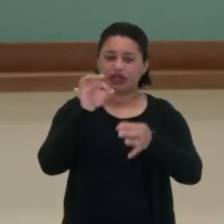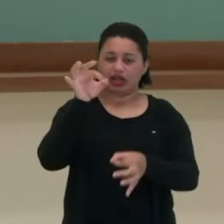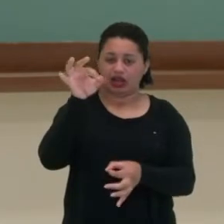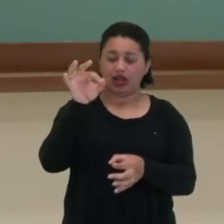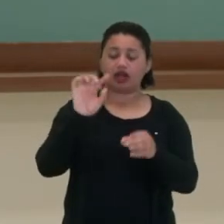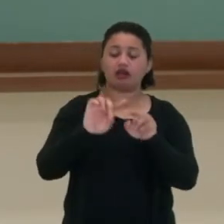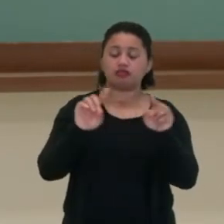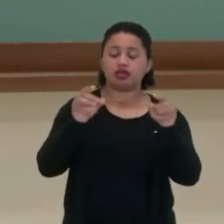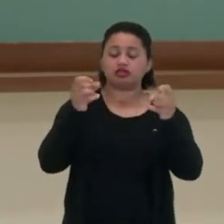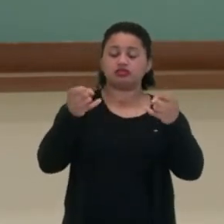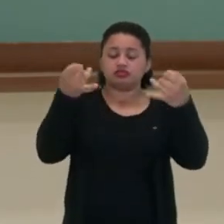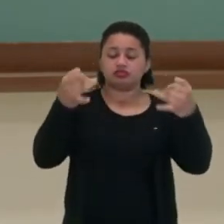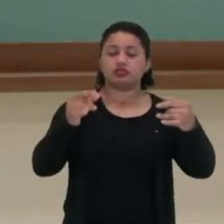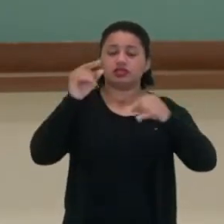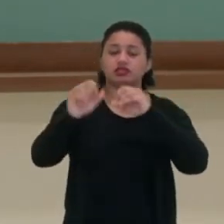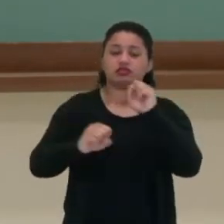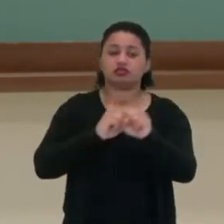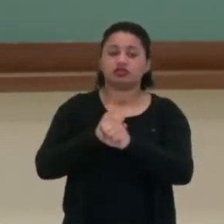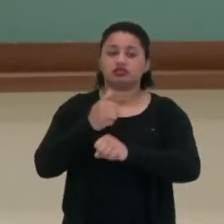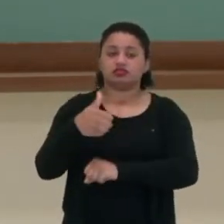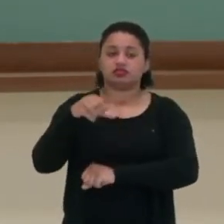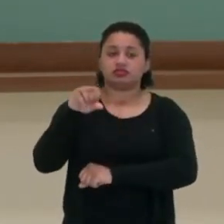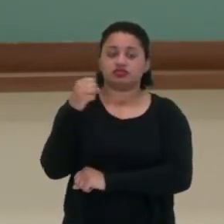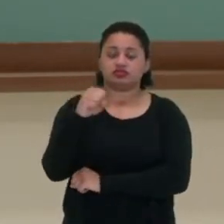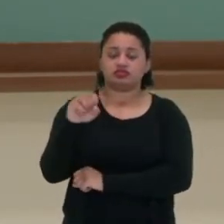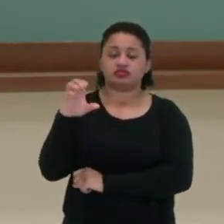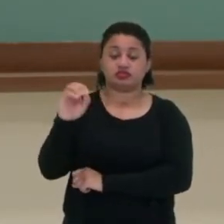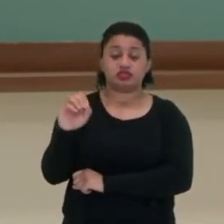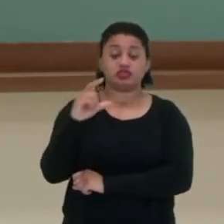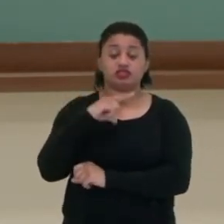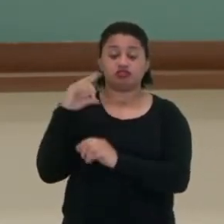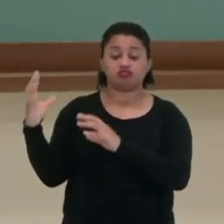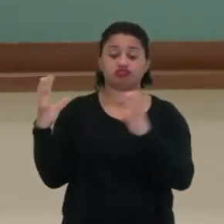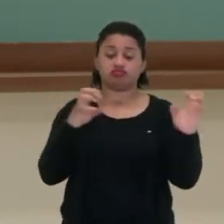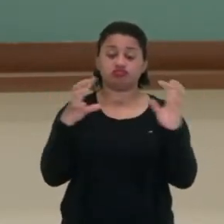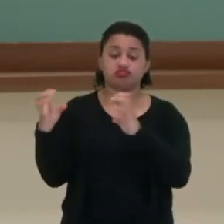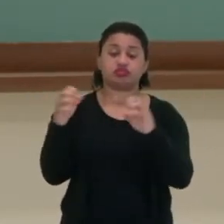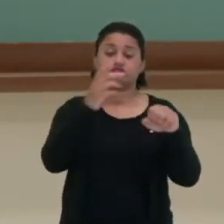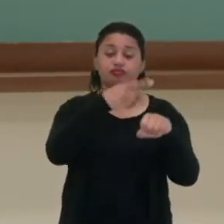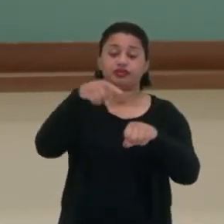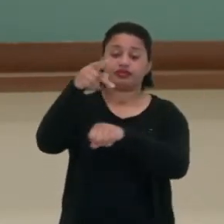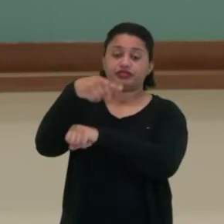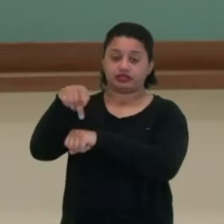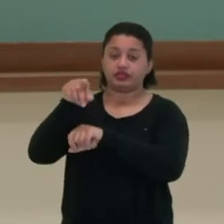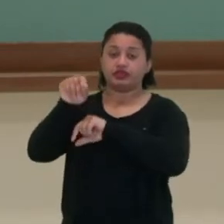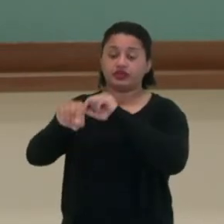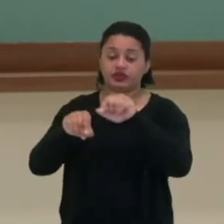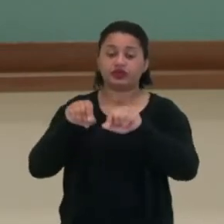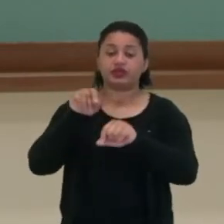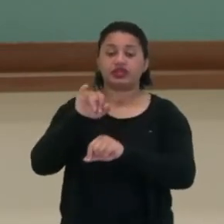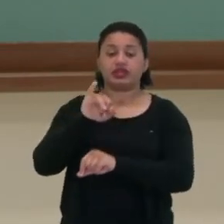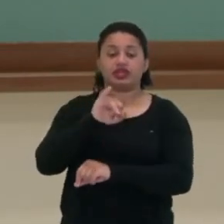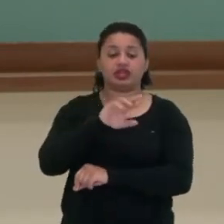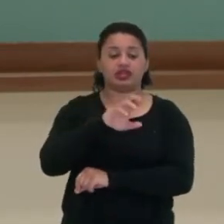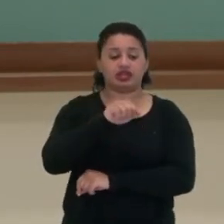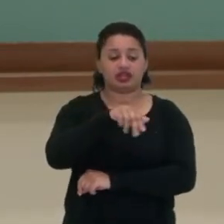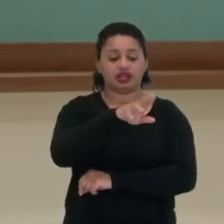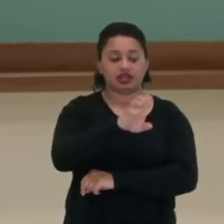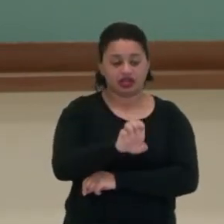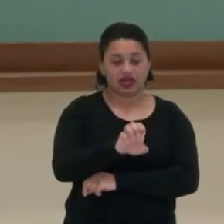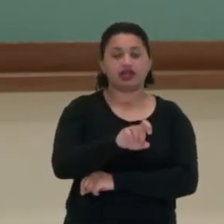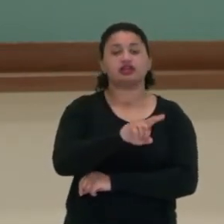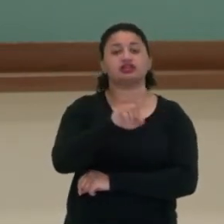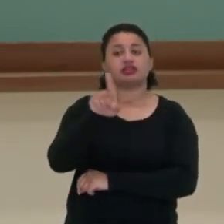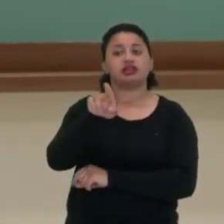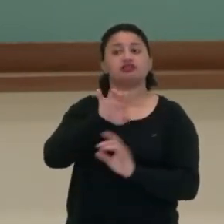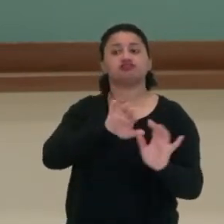em 1980, houve essa tentativa, esse conflito entre Irã e Iraque, onde Iraque queria invadir o Irã para